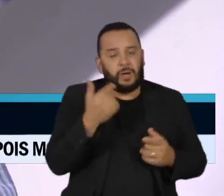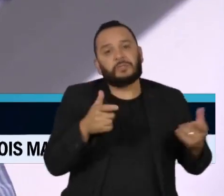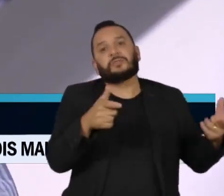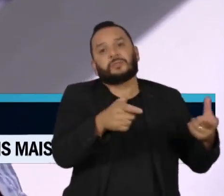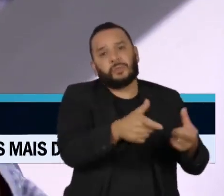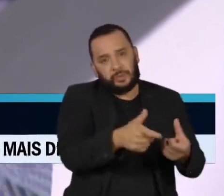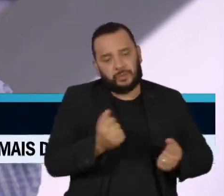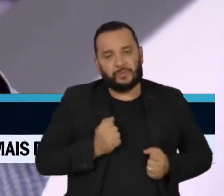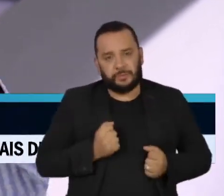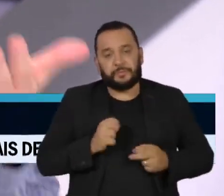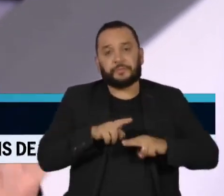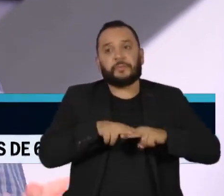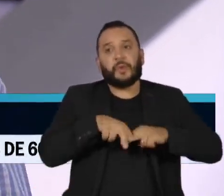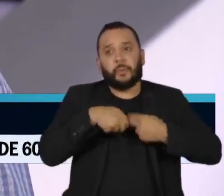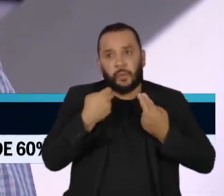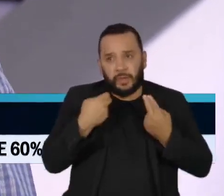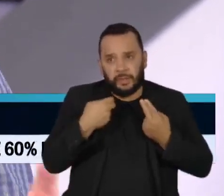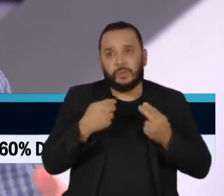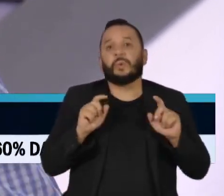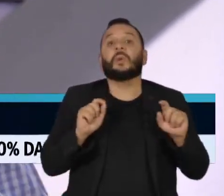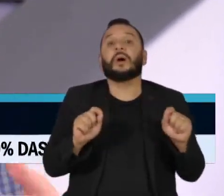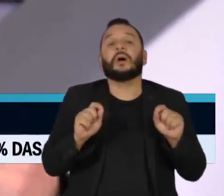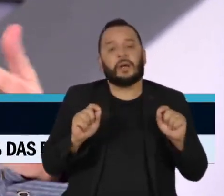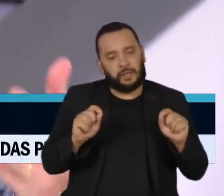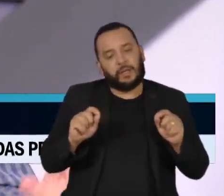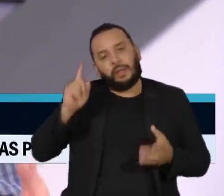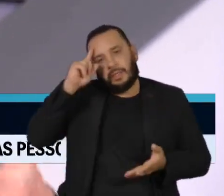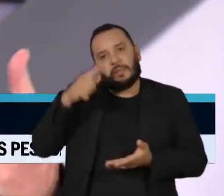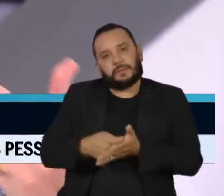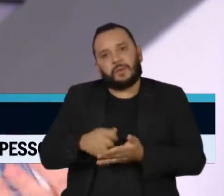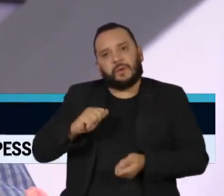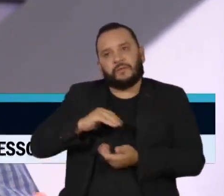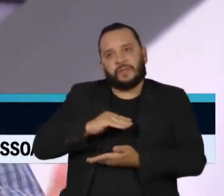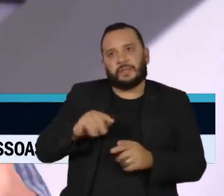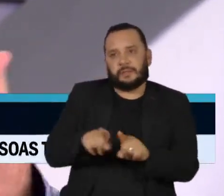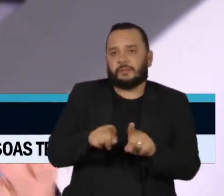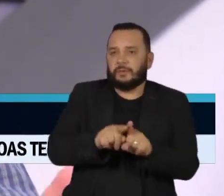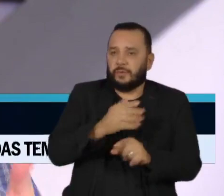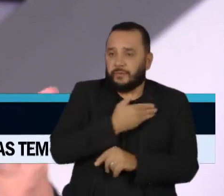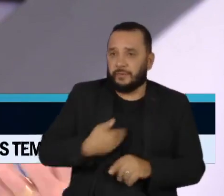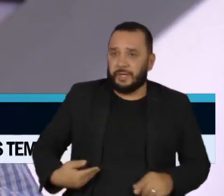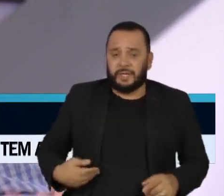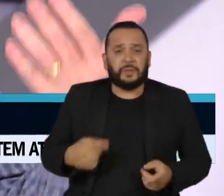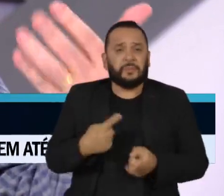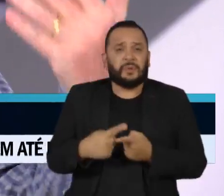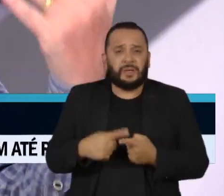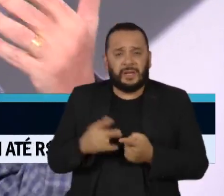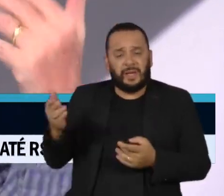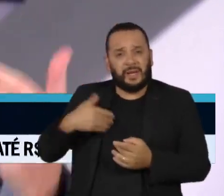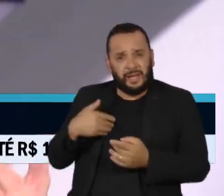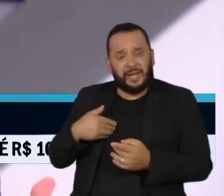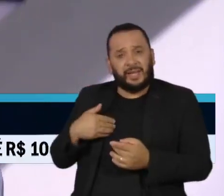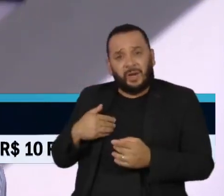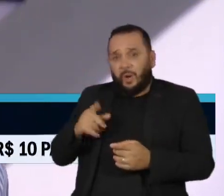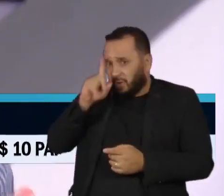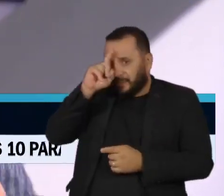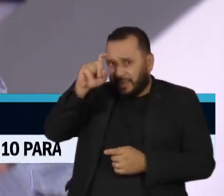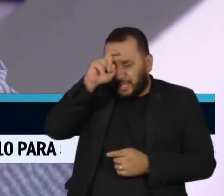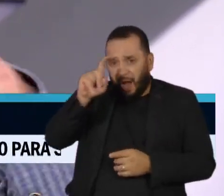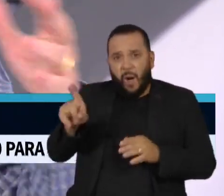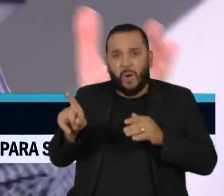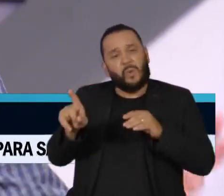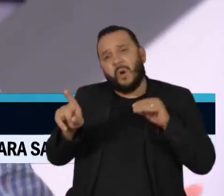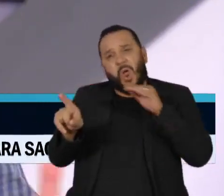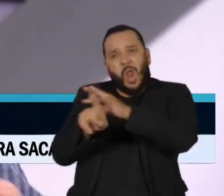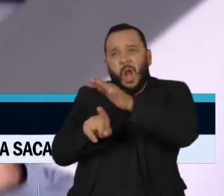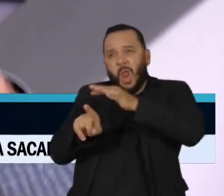que fez a decisão, provavelmente. Por quê? Porque não coloca em risco o sistema de saúde como se colocou lá atrás. Não